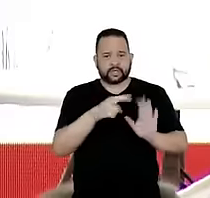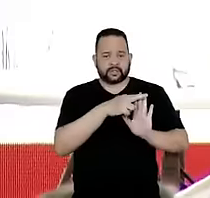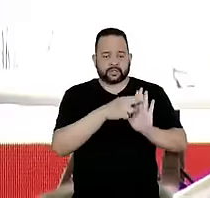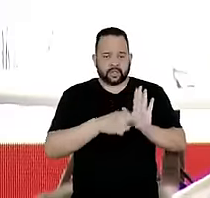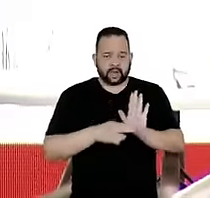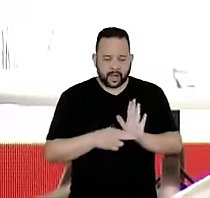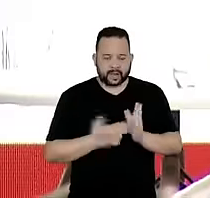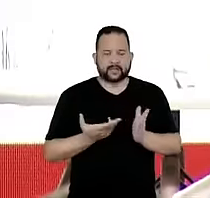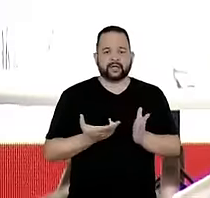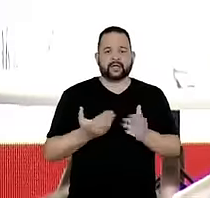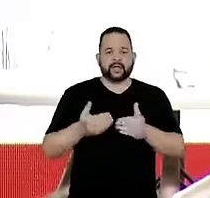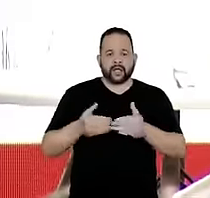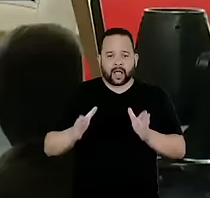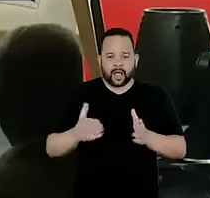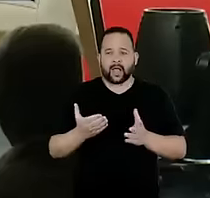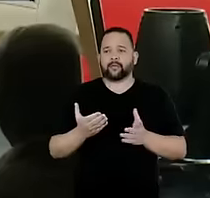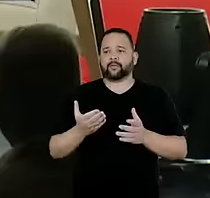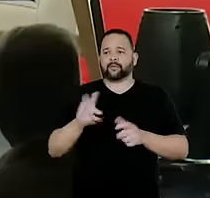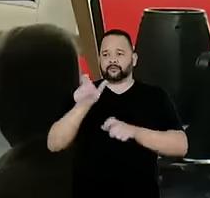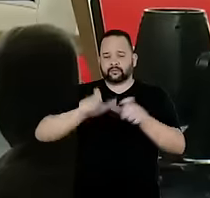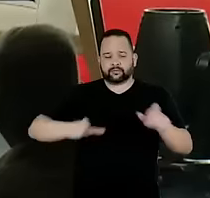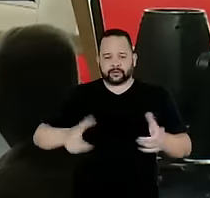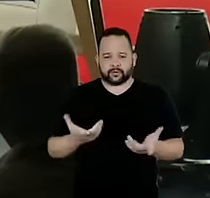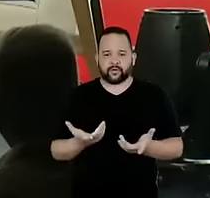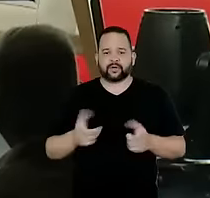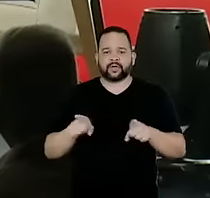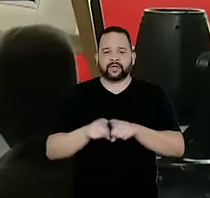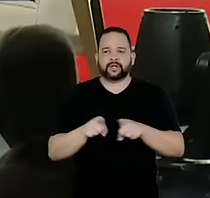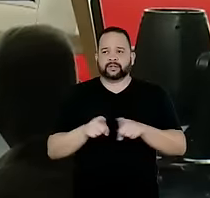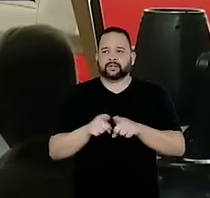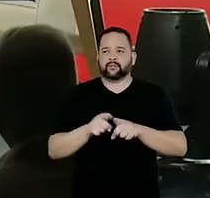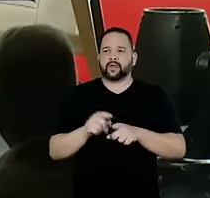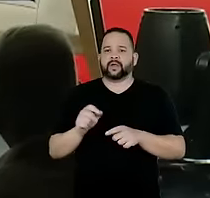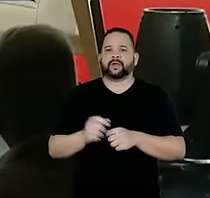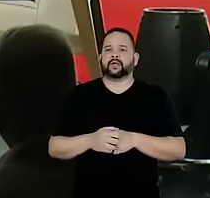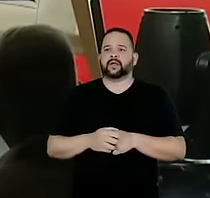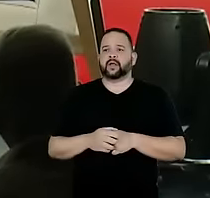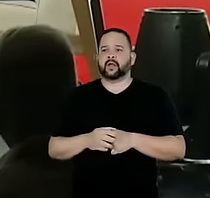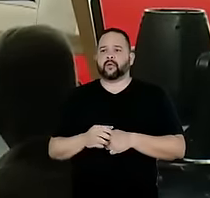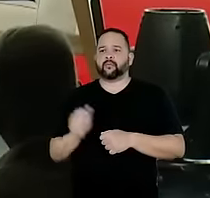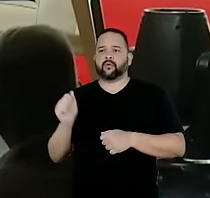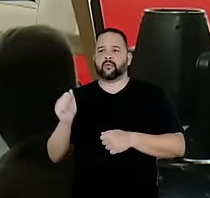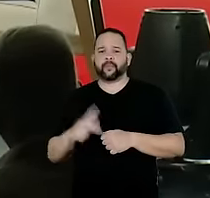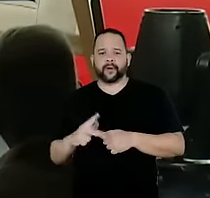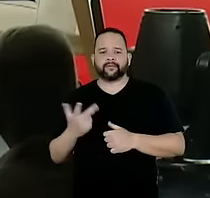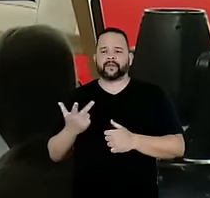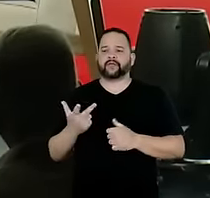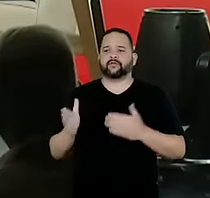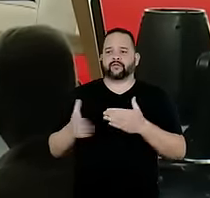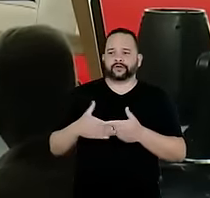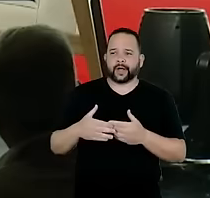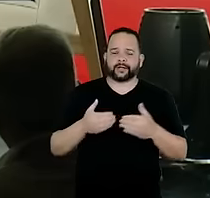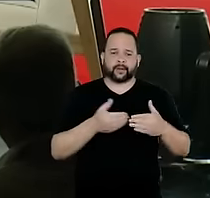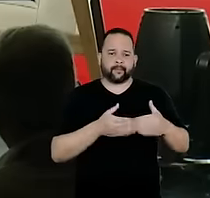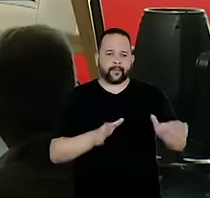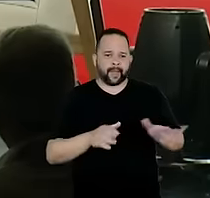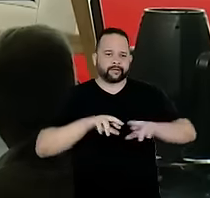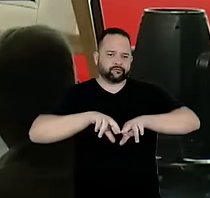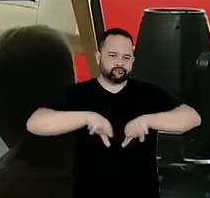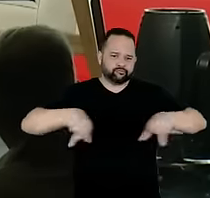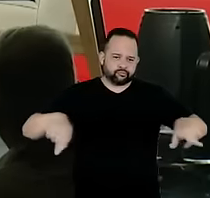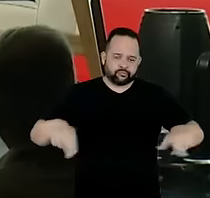tem várias evoluções na Previdência fechada previdência aberta que a gente vê nos últimos anos mas o fato que ainda o investimento no exterior ainda é bastante